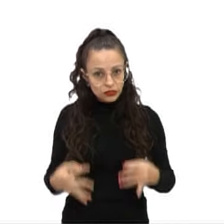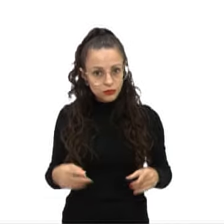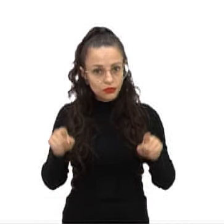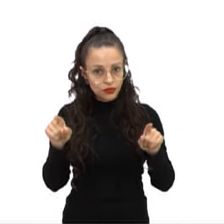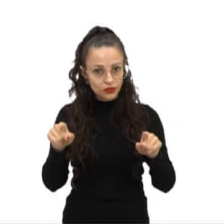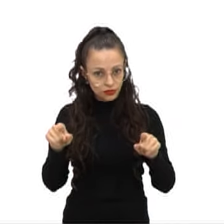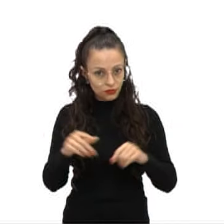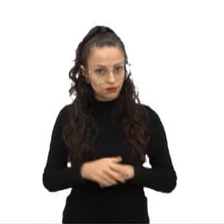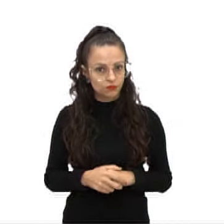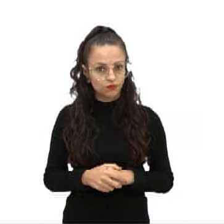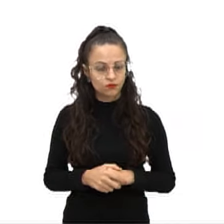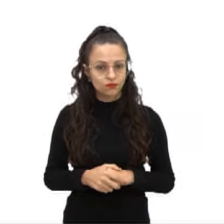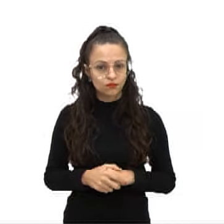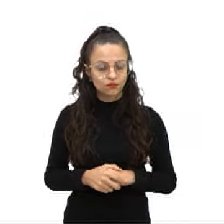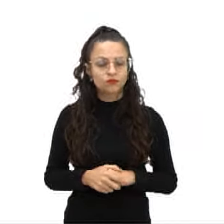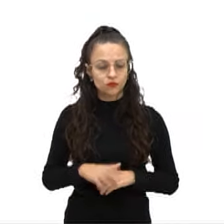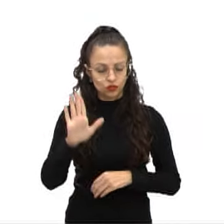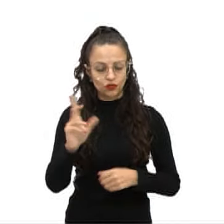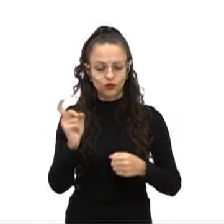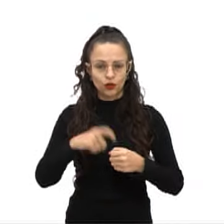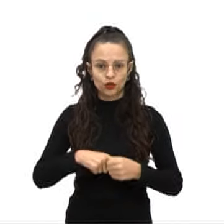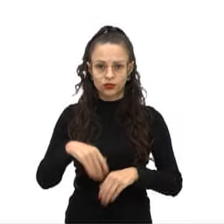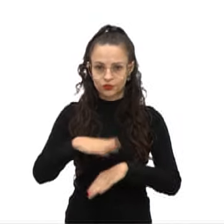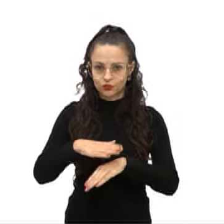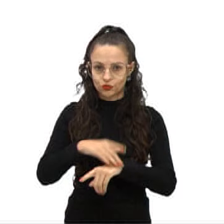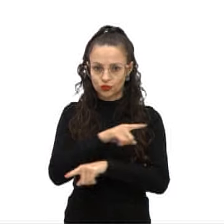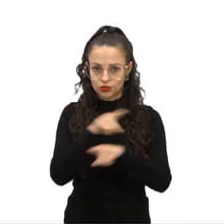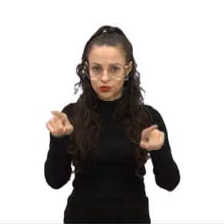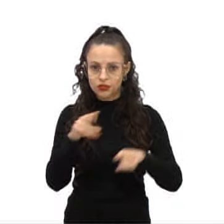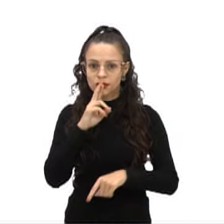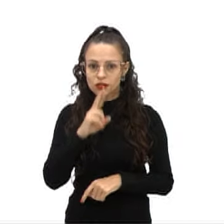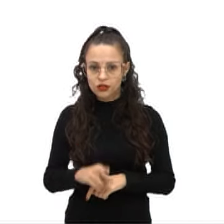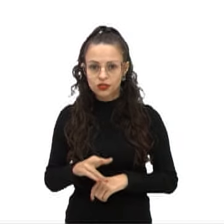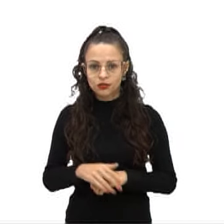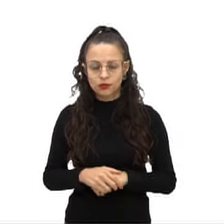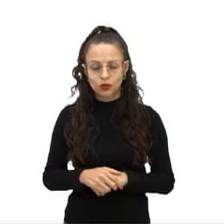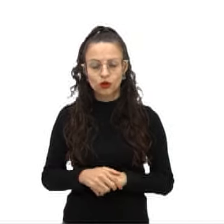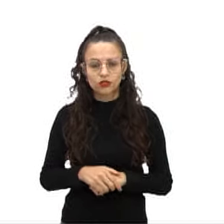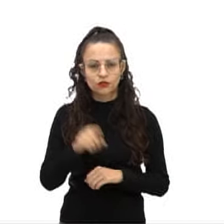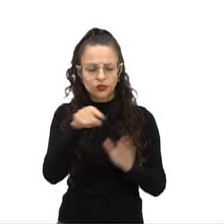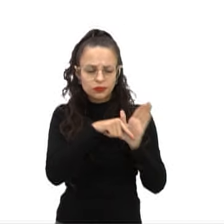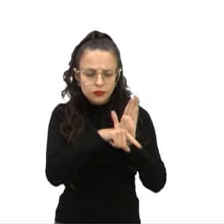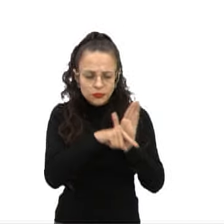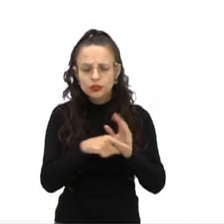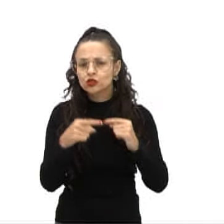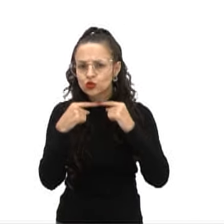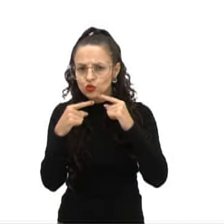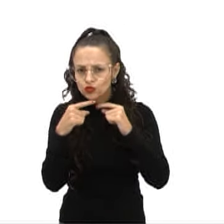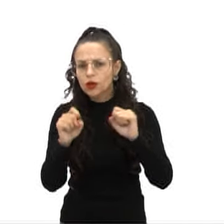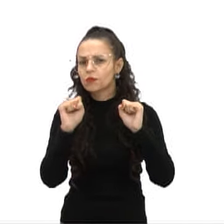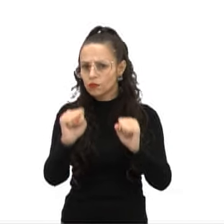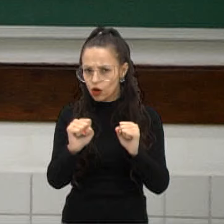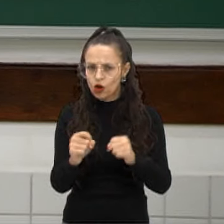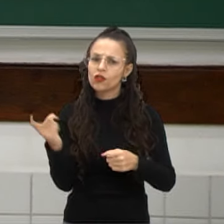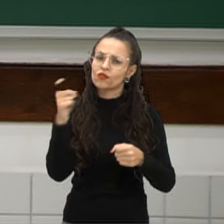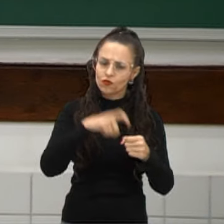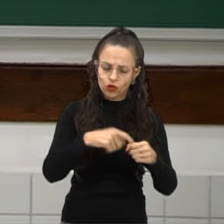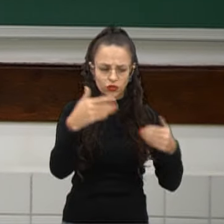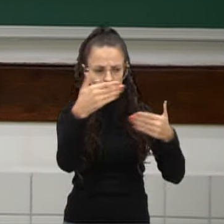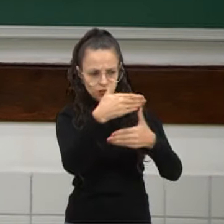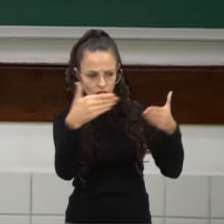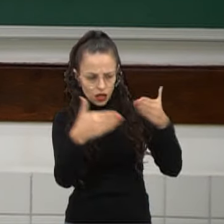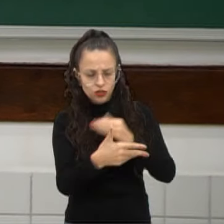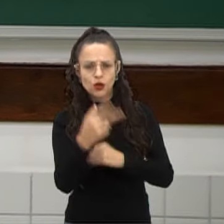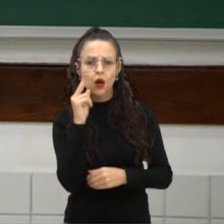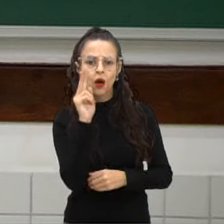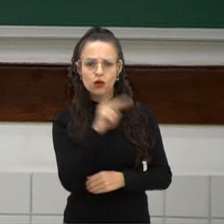falar. A gente já volta, hein? Vou dar um tempinho para vocês, mais longo agora, para você pesquisar. Se tiver dúvida, pode voltar no slide ou